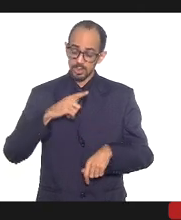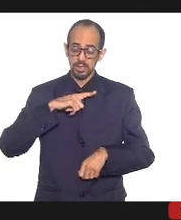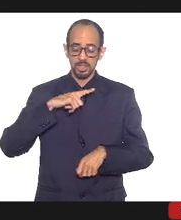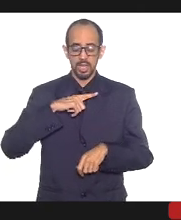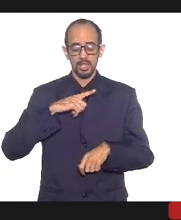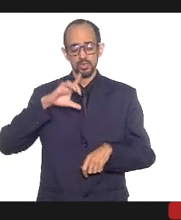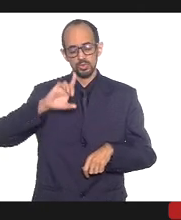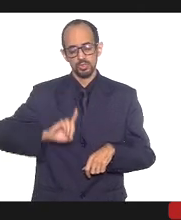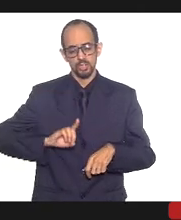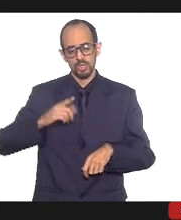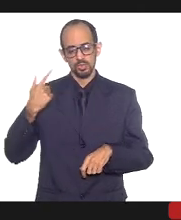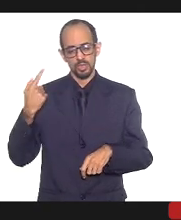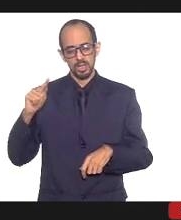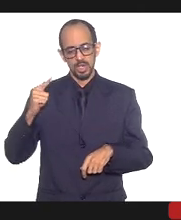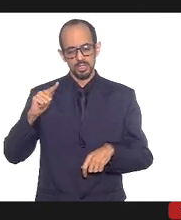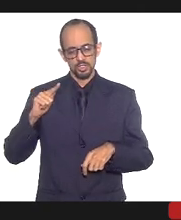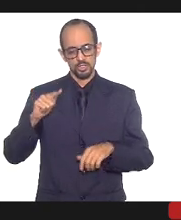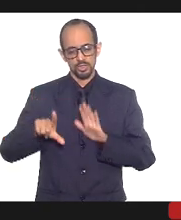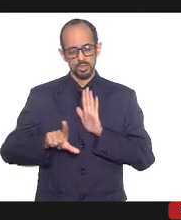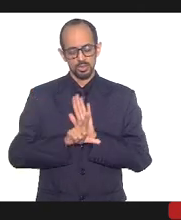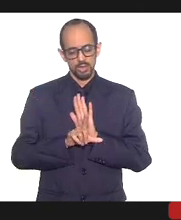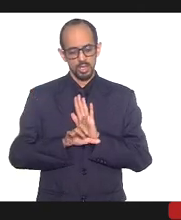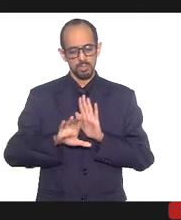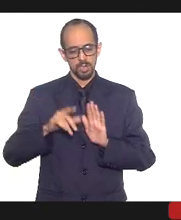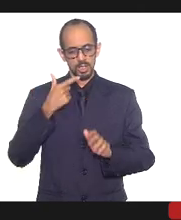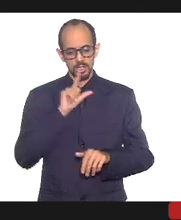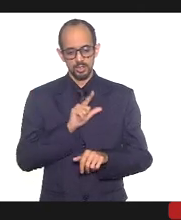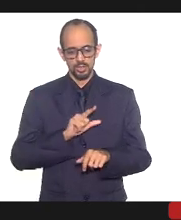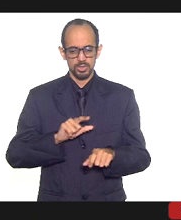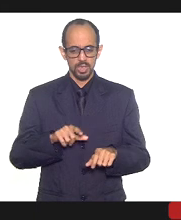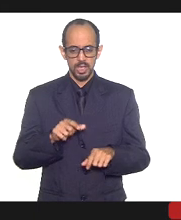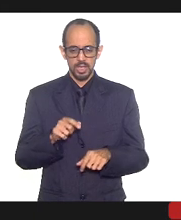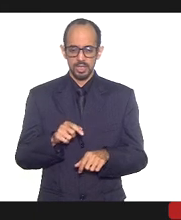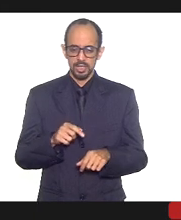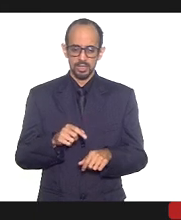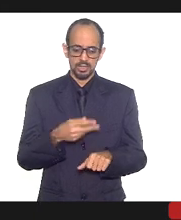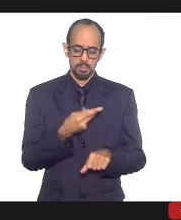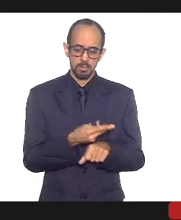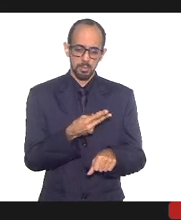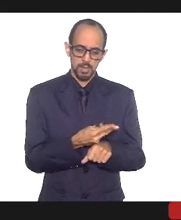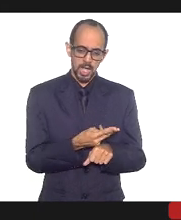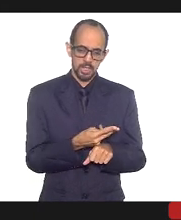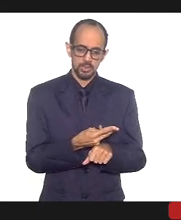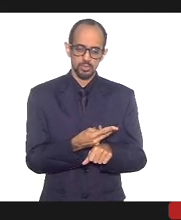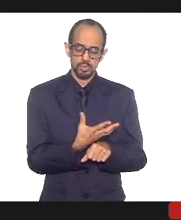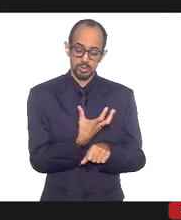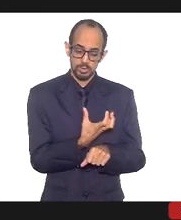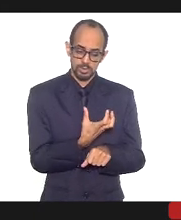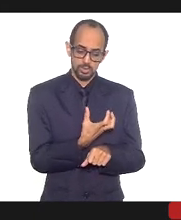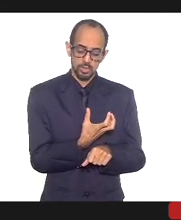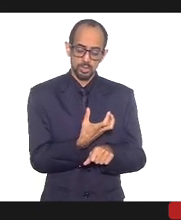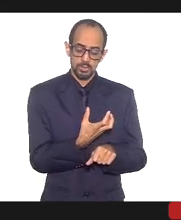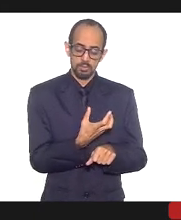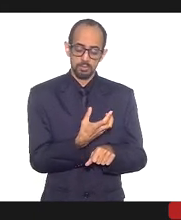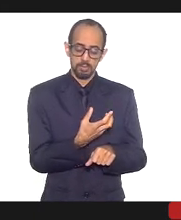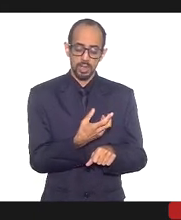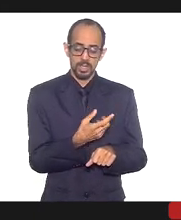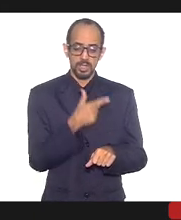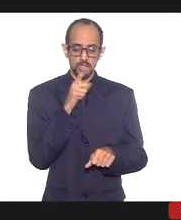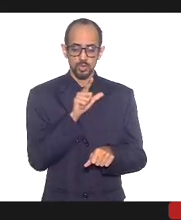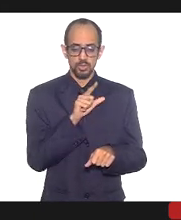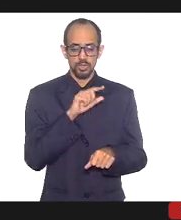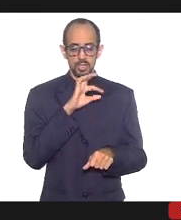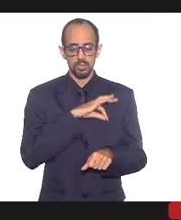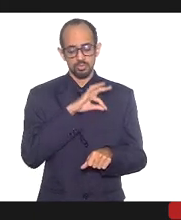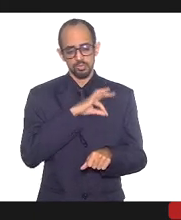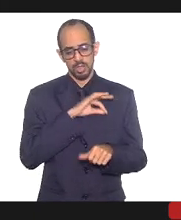de educação, que eles possam avançar, que possam ser deferidos e assim a gente, de alguma maneira, permitir que esses profissionais ganhem um pouco